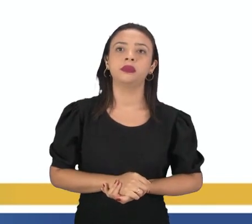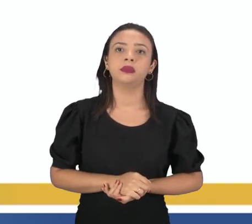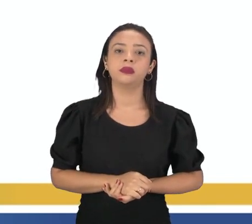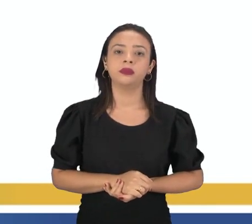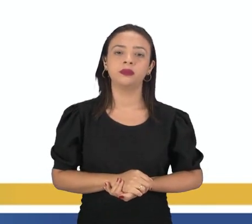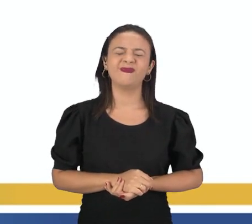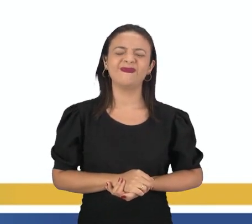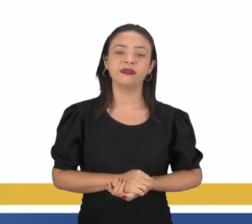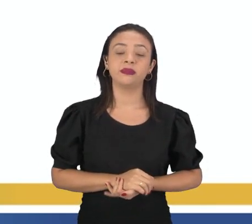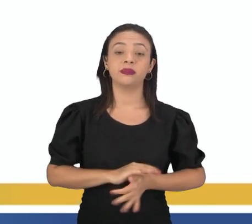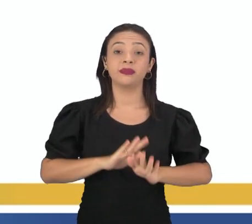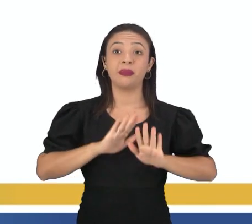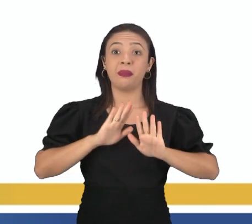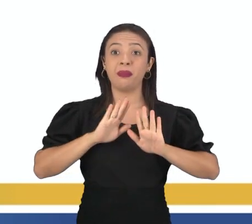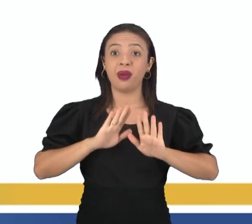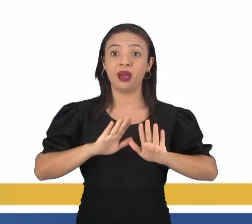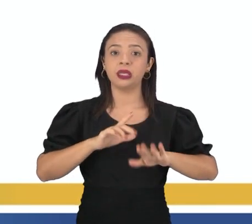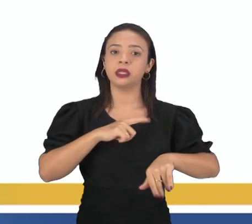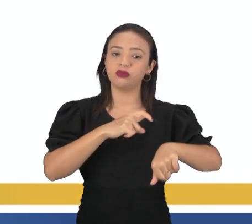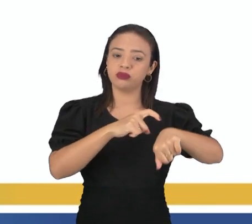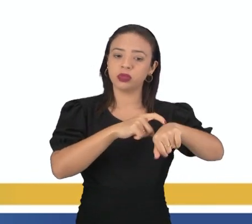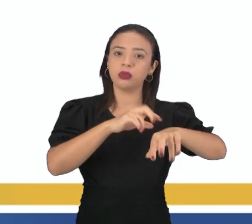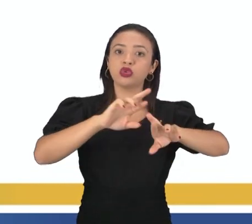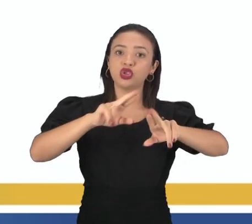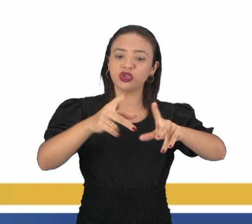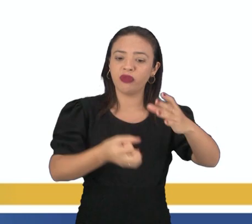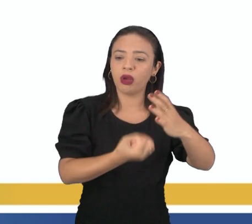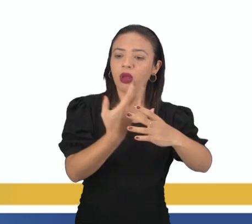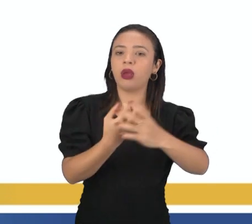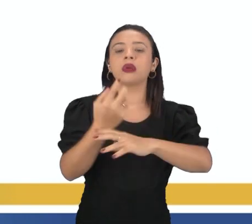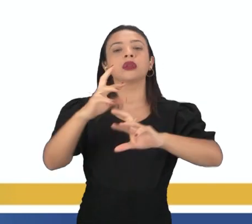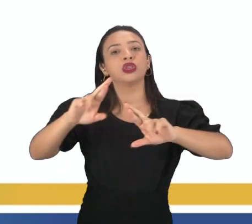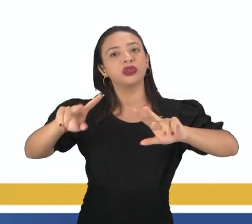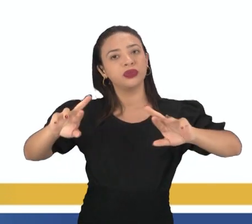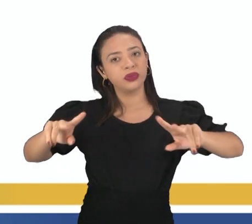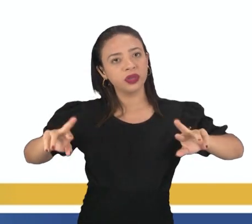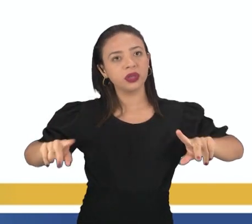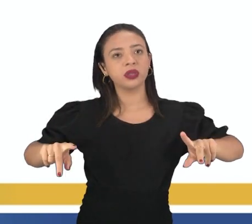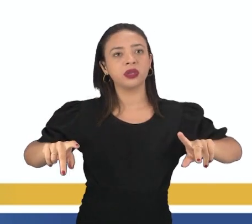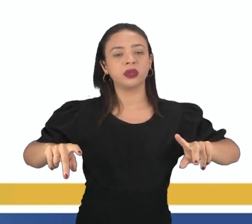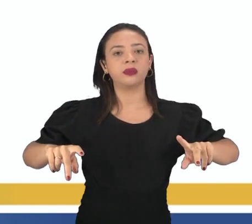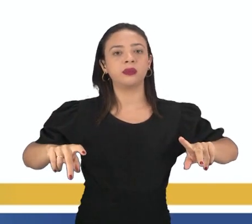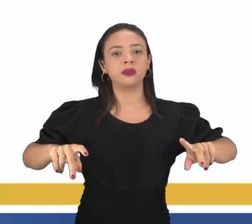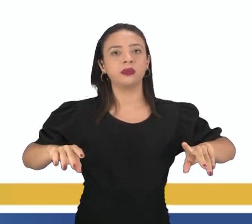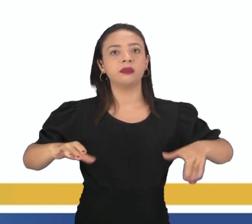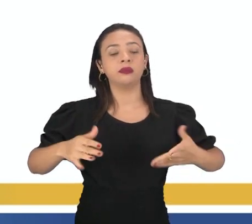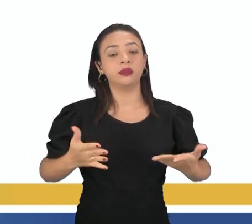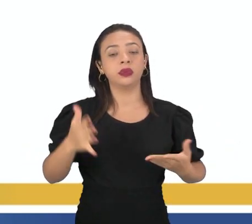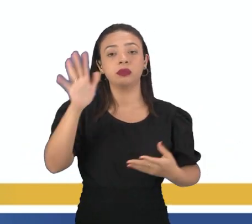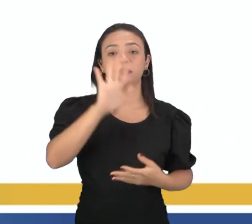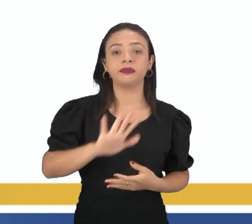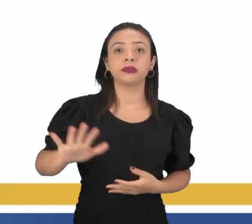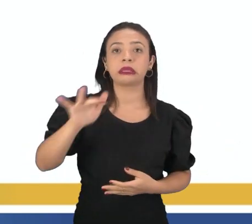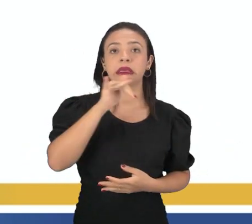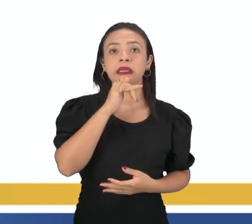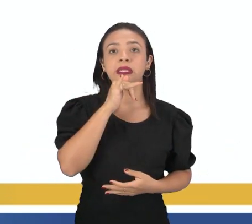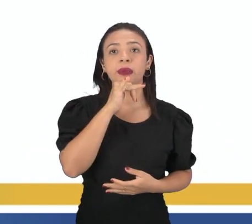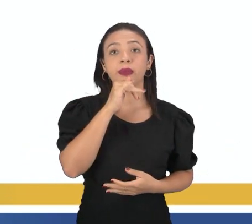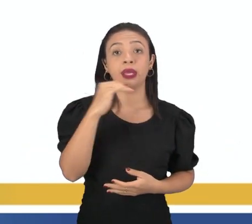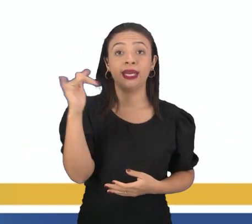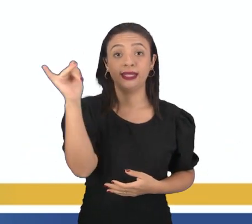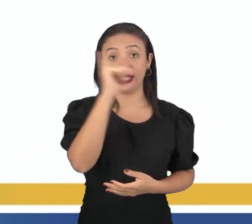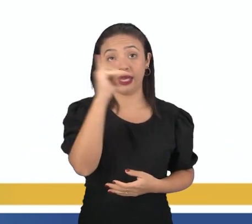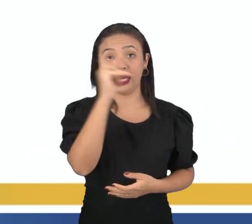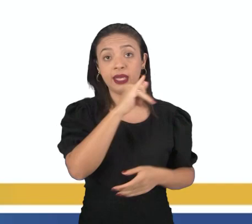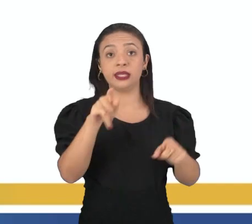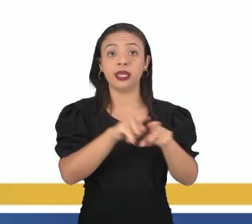ele não ocorreu ao mesmo tempo e da mesma maneira em todos os lugares do continente. Em regiões como a Península Itálica e o norte